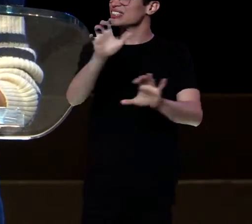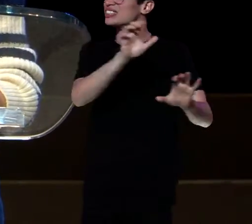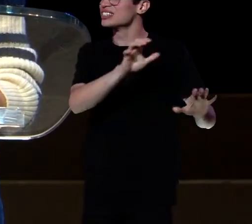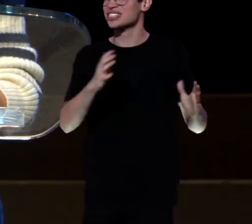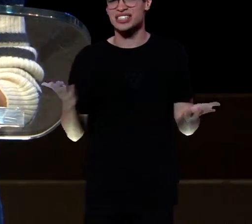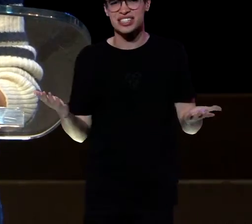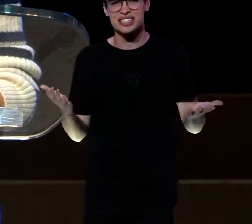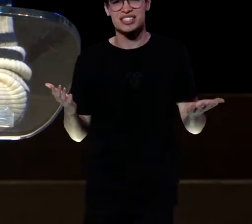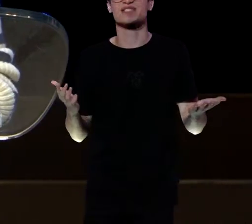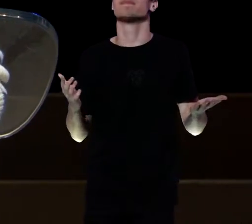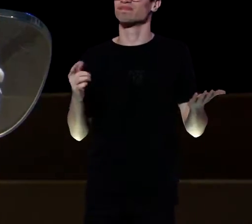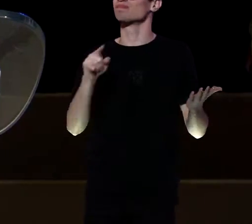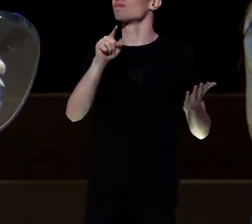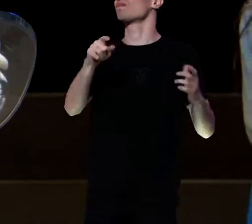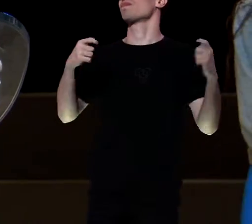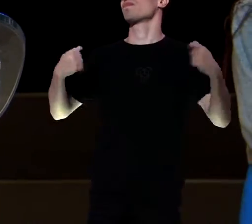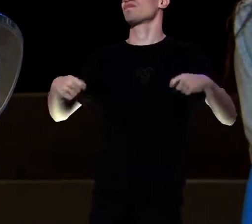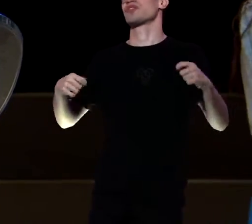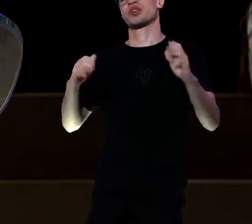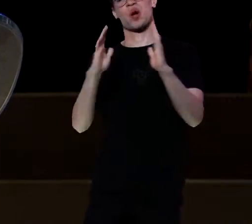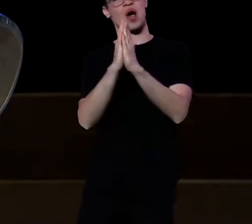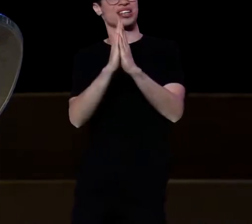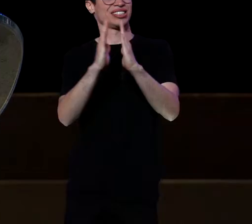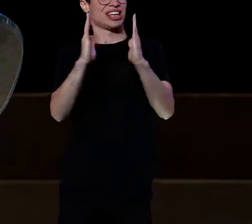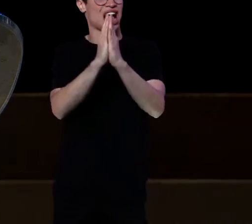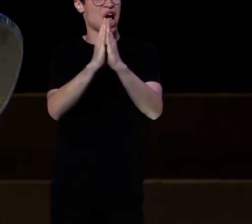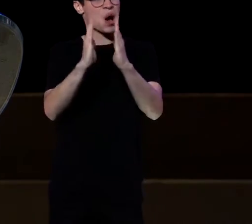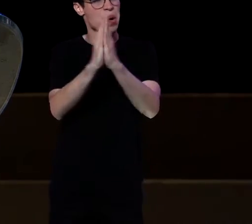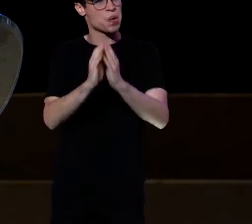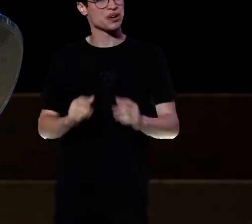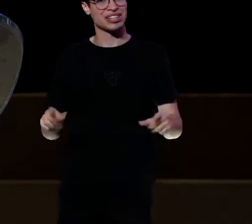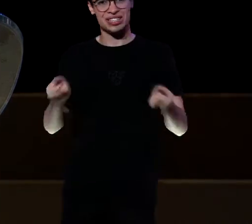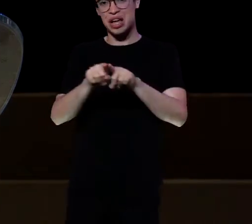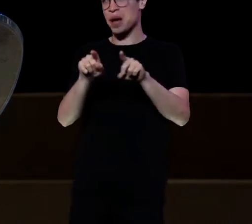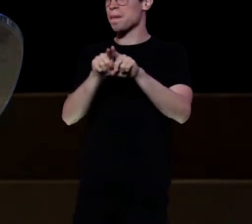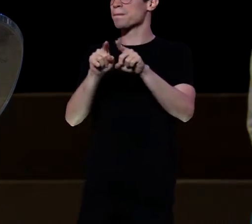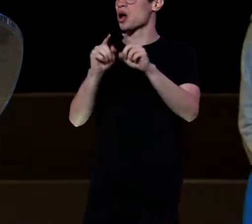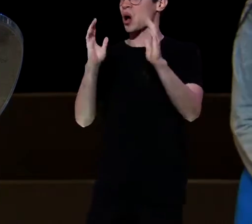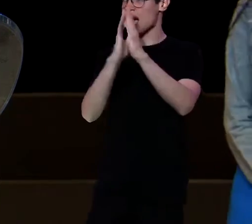Você precisa escolher orar. E você precisa acreditar no poder da oração.